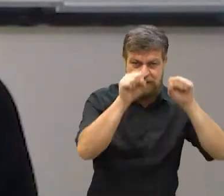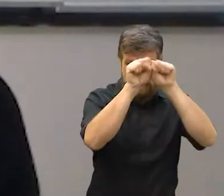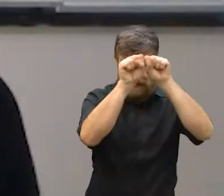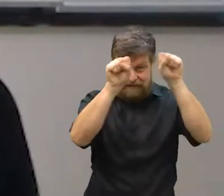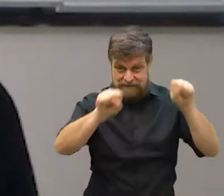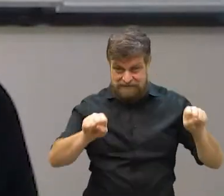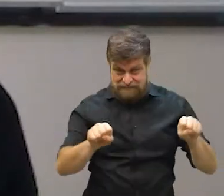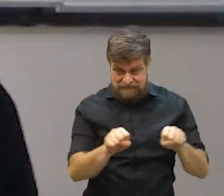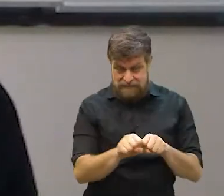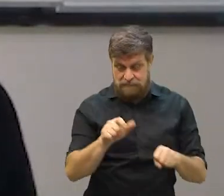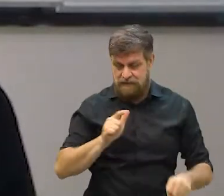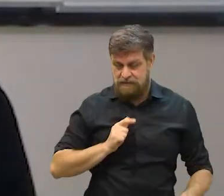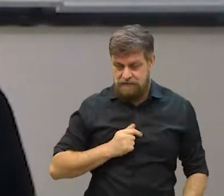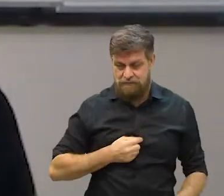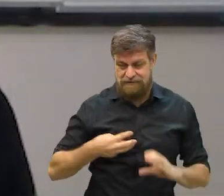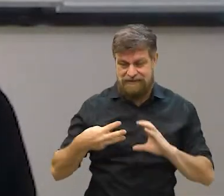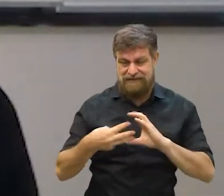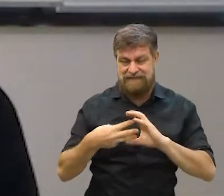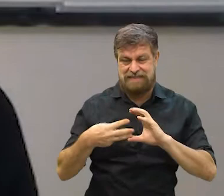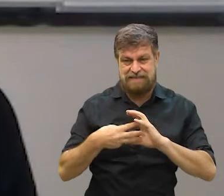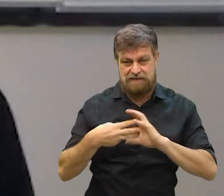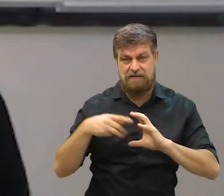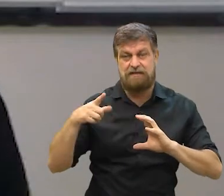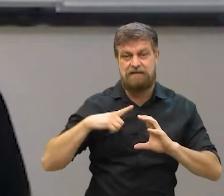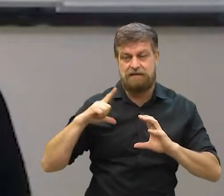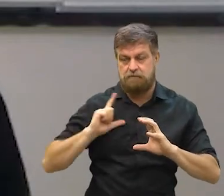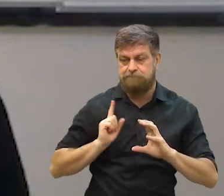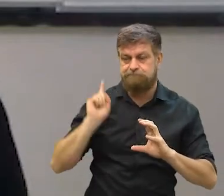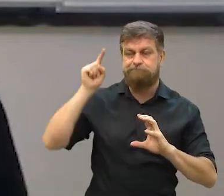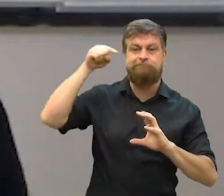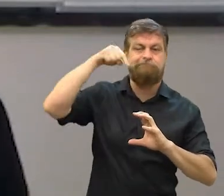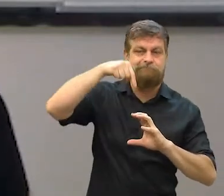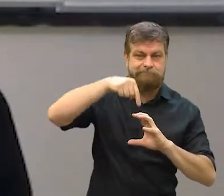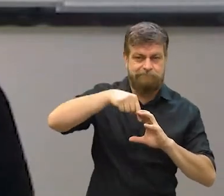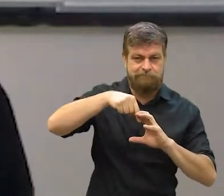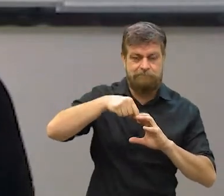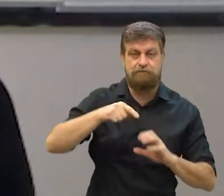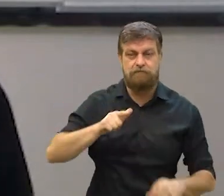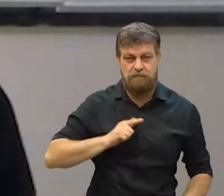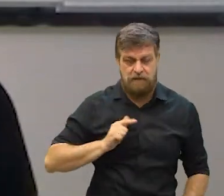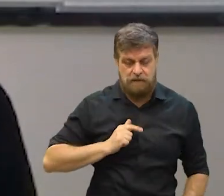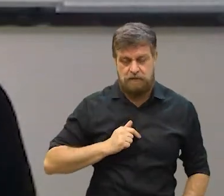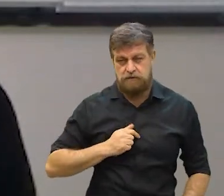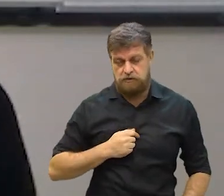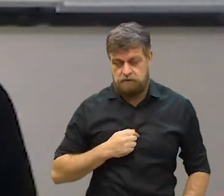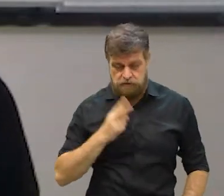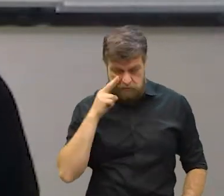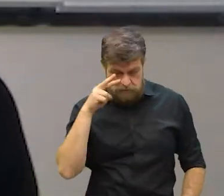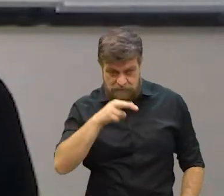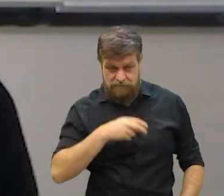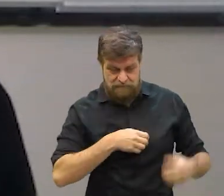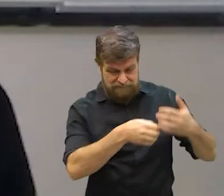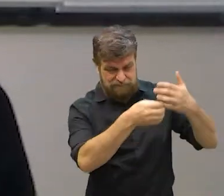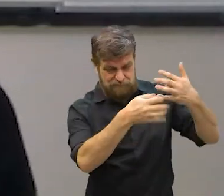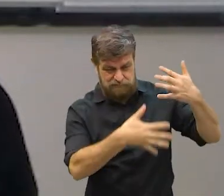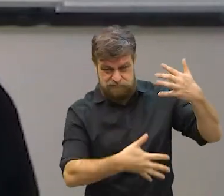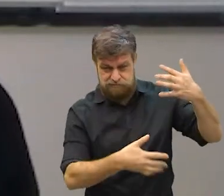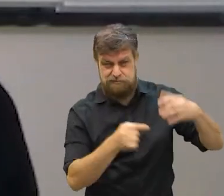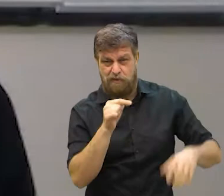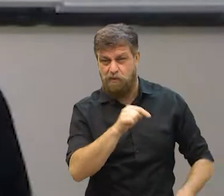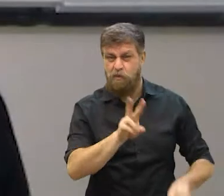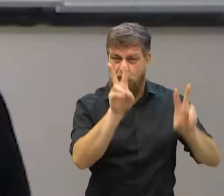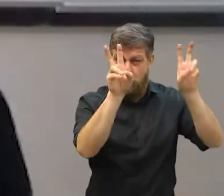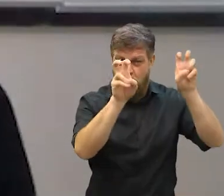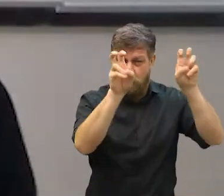está presente em todas as células do nosso organismo. Por isso que a gente vê tantos comentários sobre a